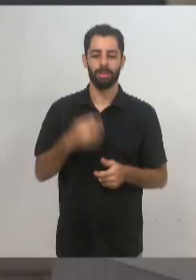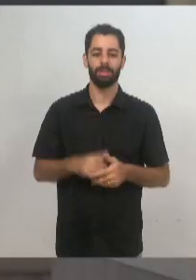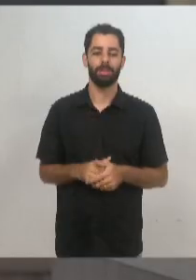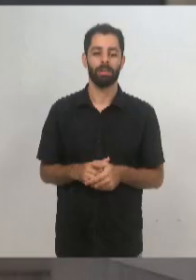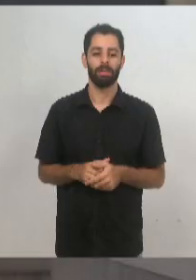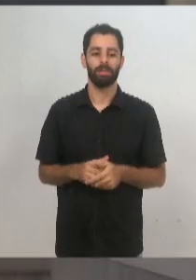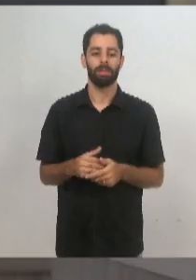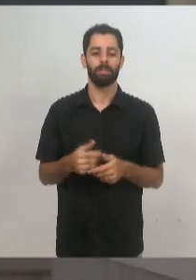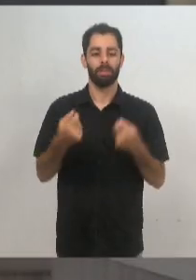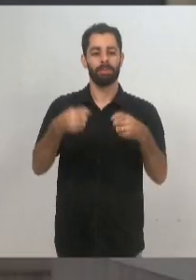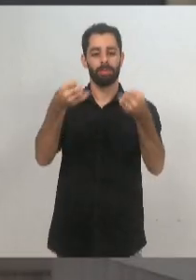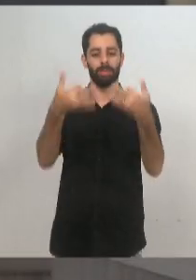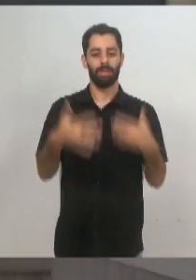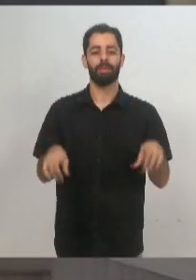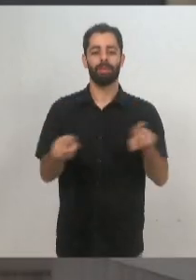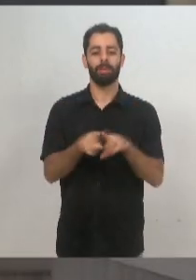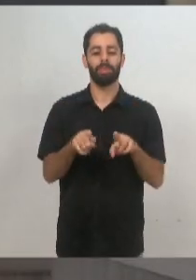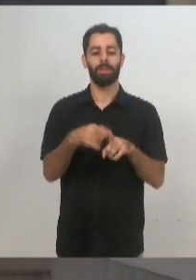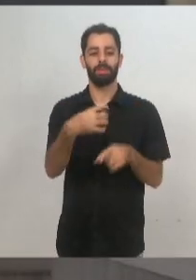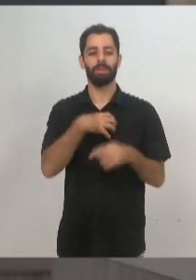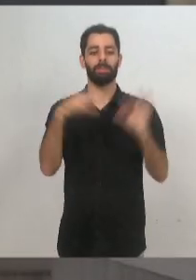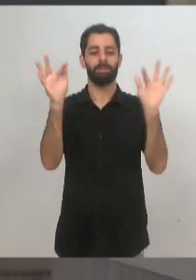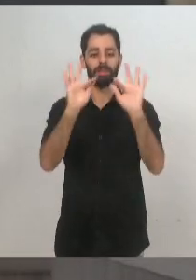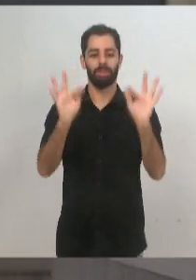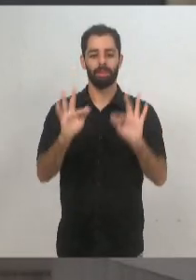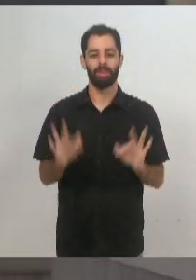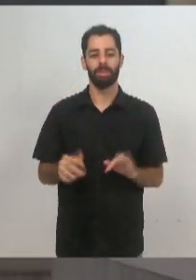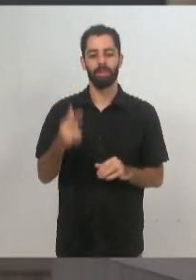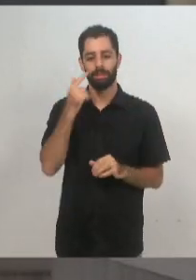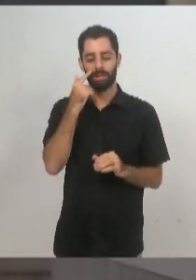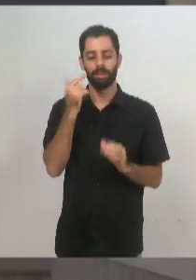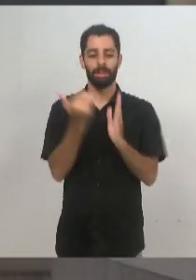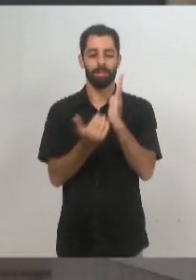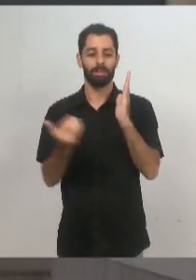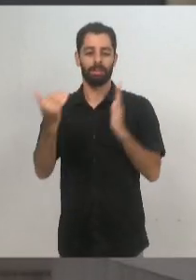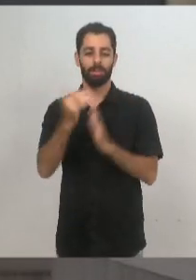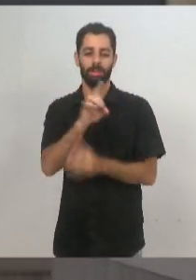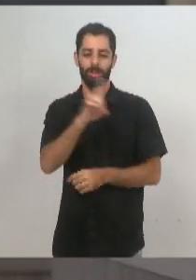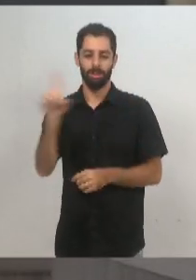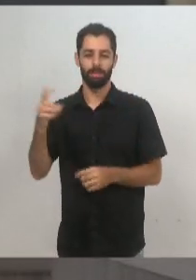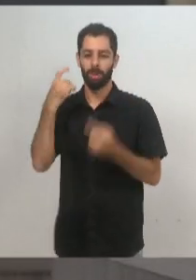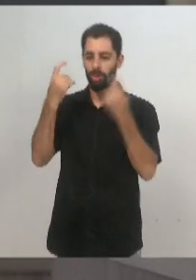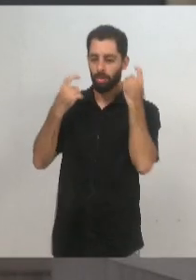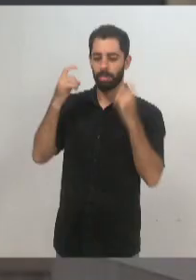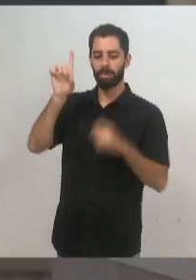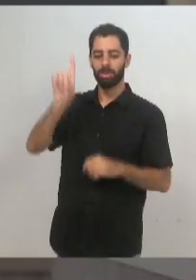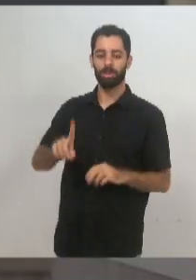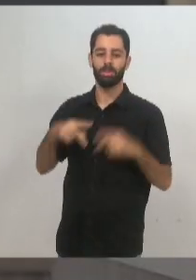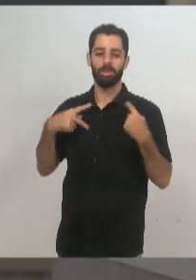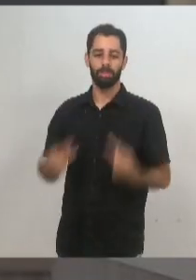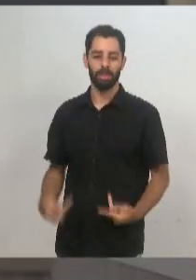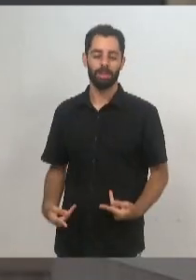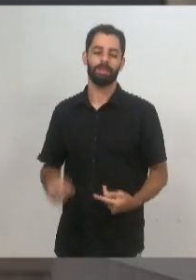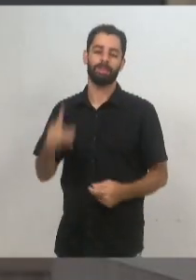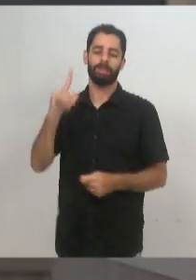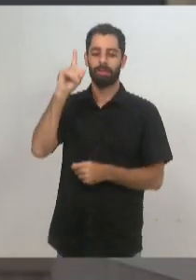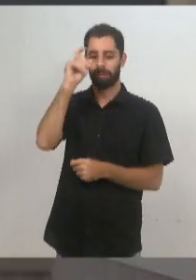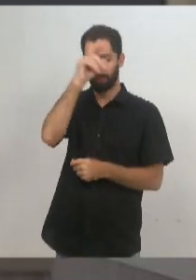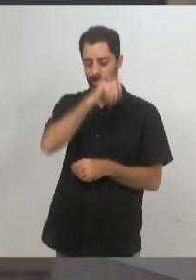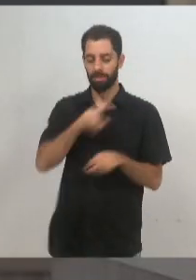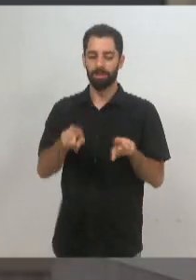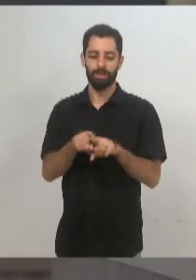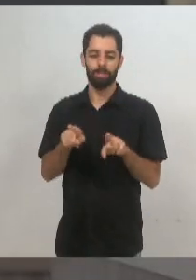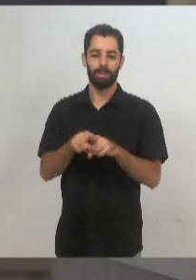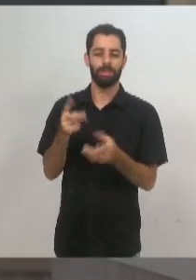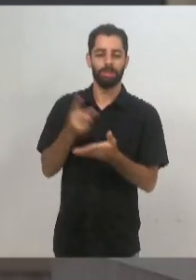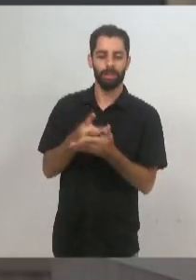Eu não posso deixar de destacar aqui a minha felicidade quando eu vejo a extrema-direita se preocupando com os direitos humanos, que é tão raro, né? Uma vez